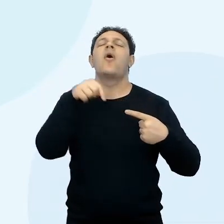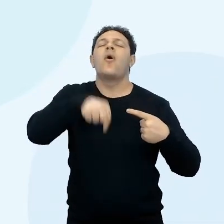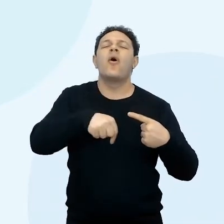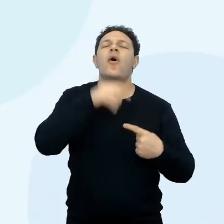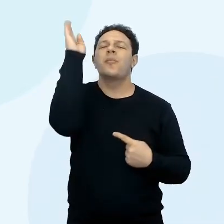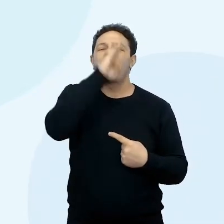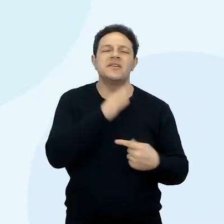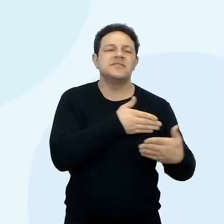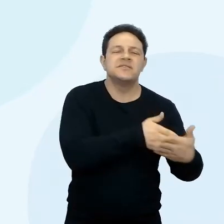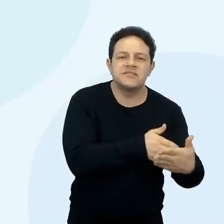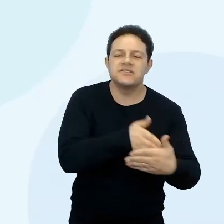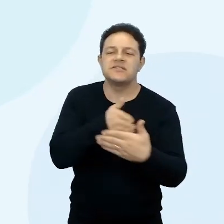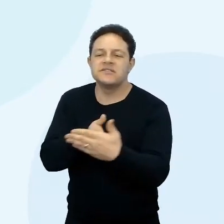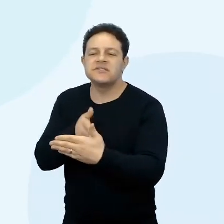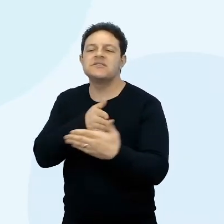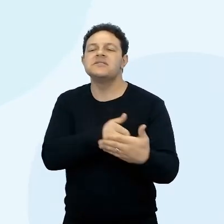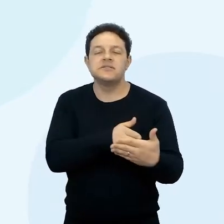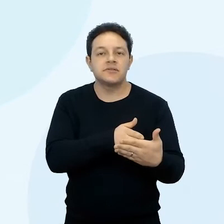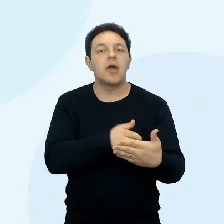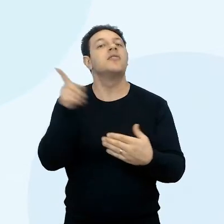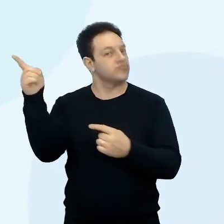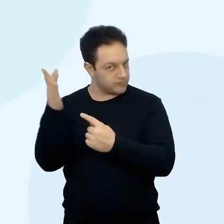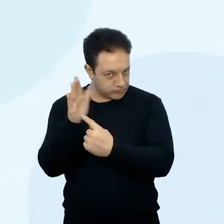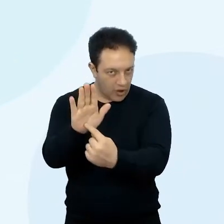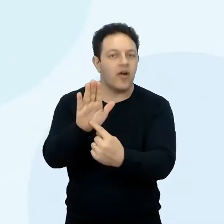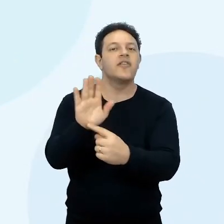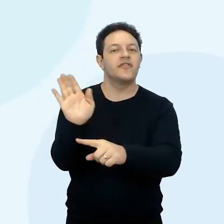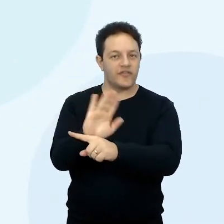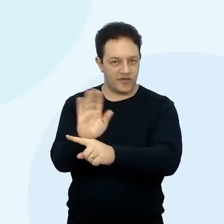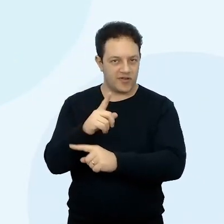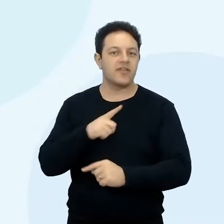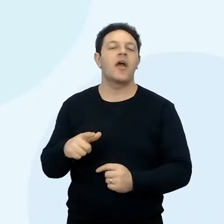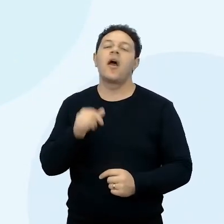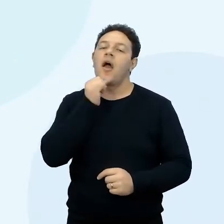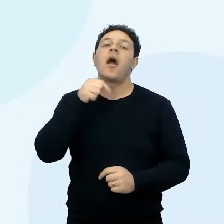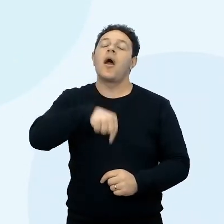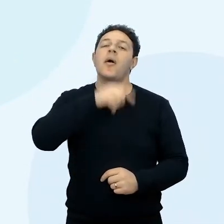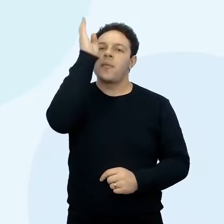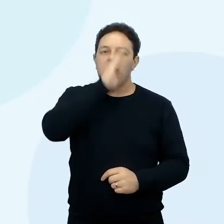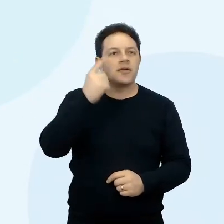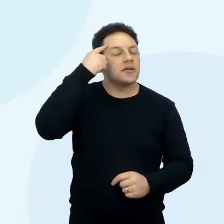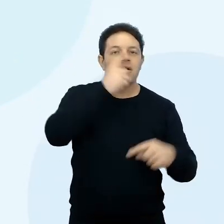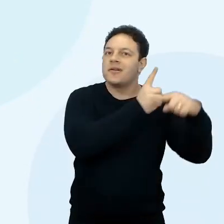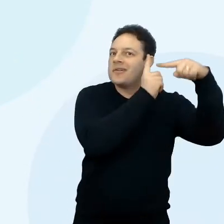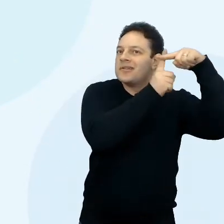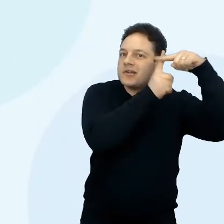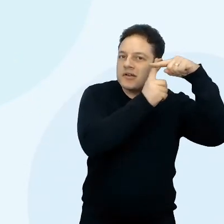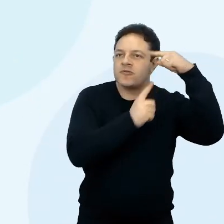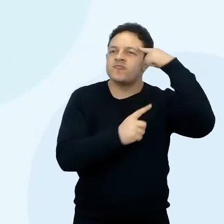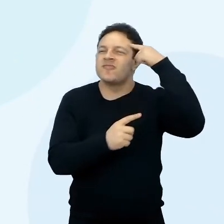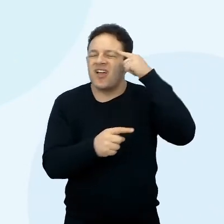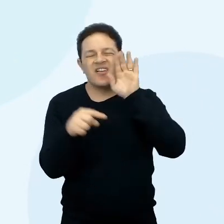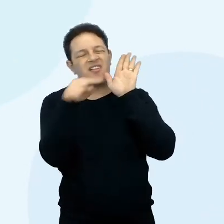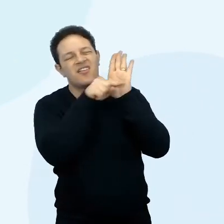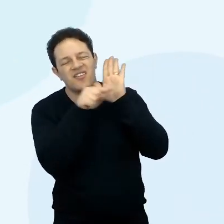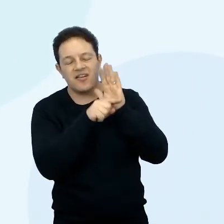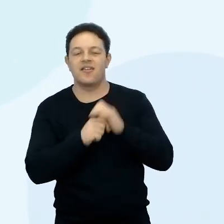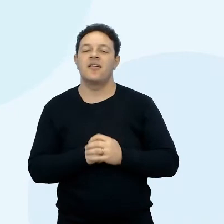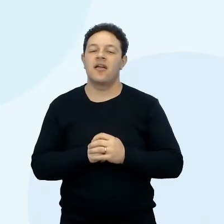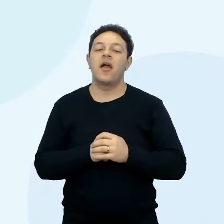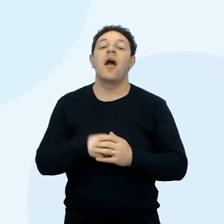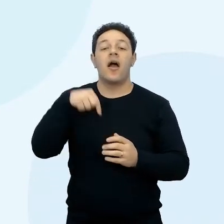contemporâneo, né? Esse Brasil que vive de otimismo e de pessimismo. Esse Brasil